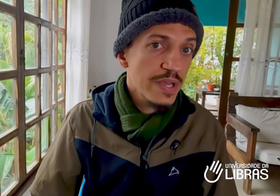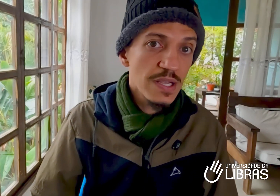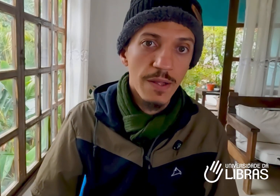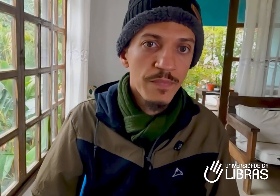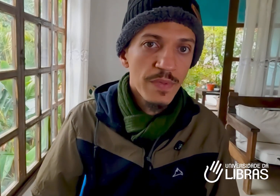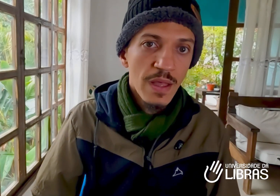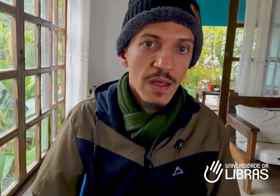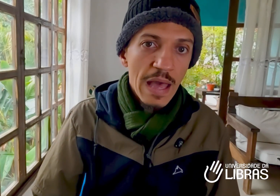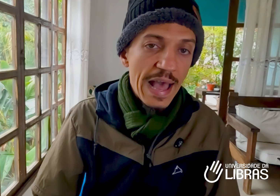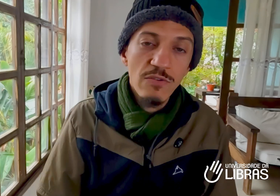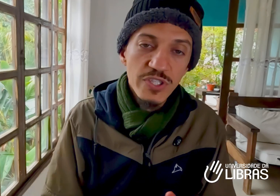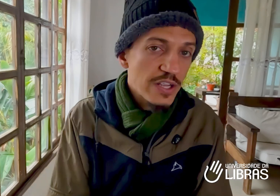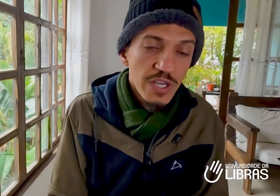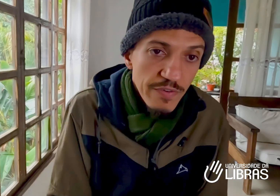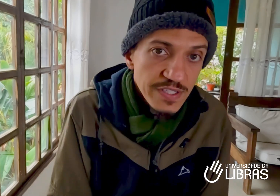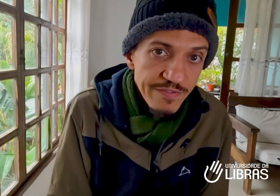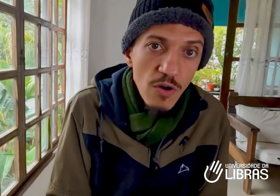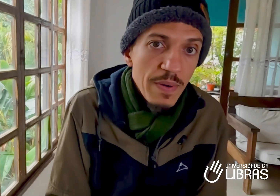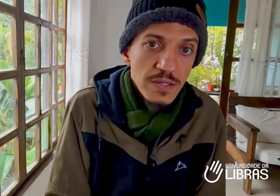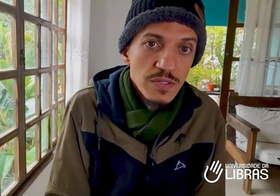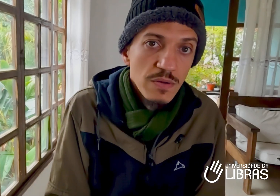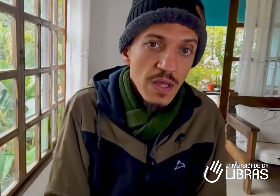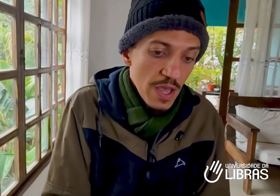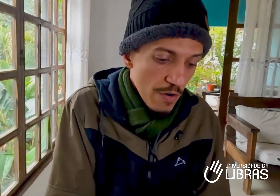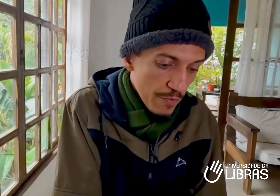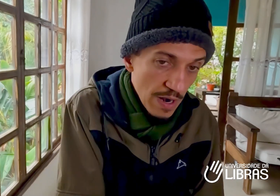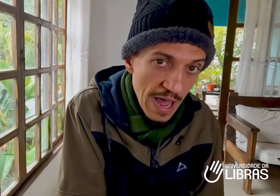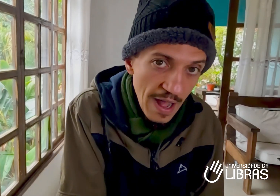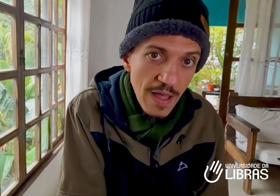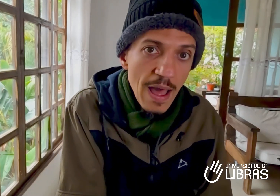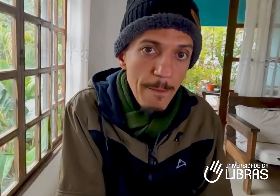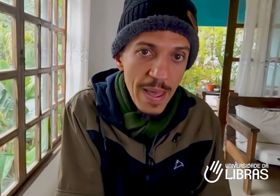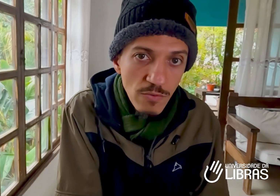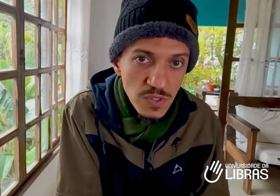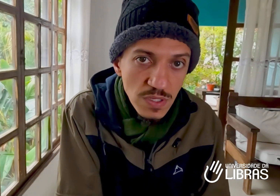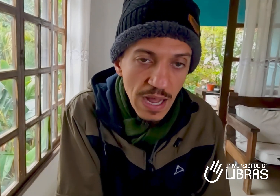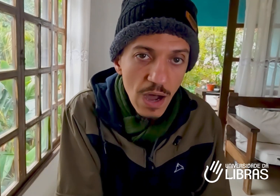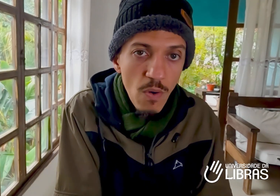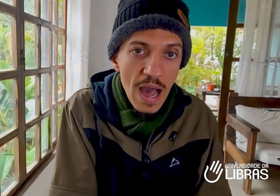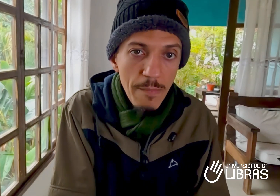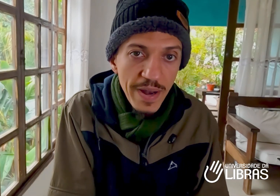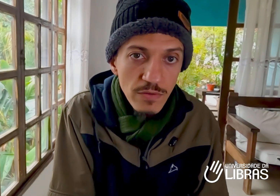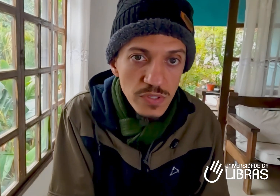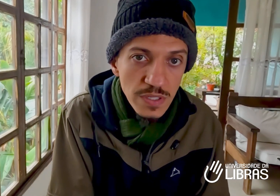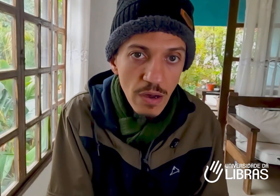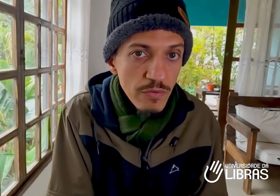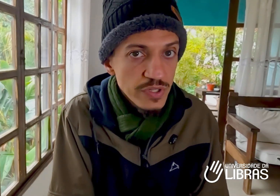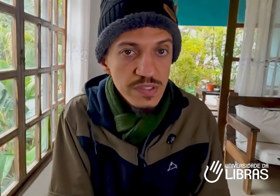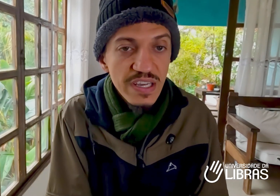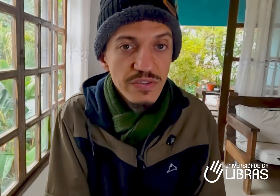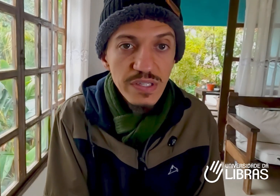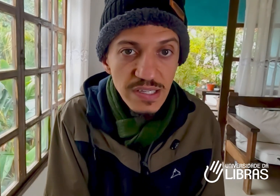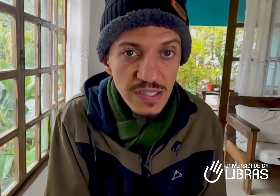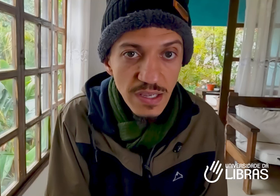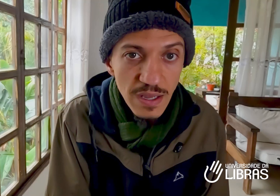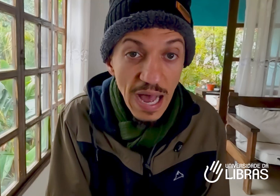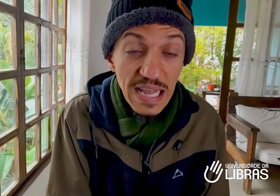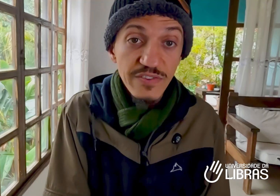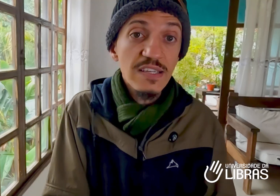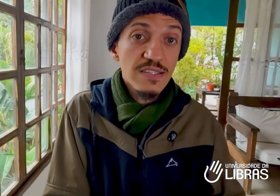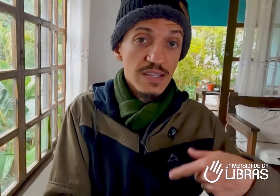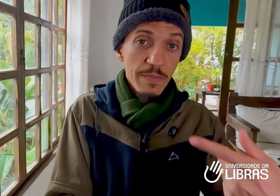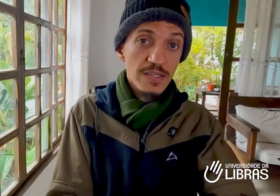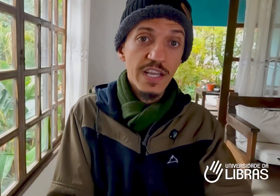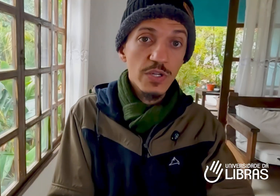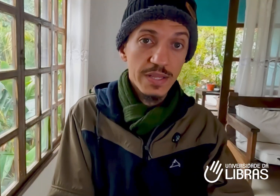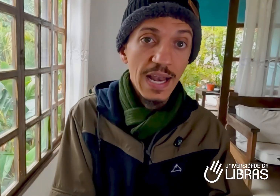porque assim, é do jeitinho que você falou, Madison. Eu vou lá, pego um sinal, aprendo o sinal, no dia seguinte eu esqueci. Às